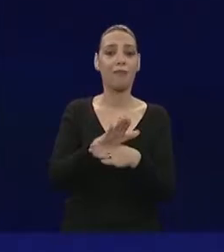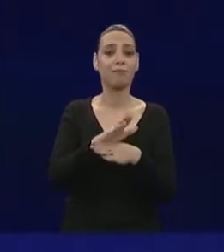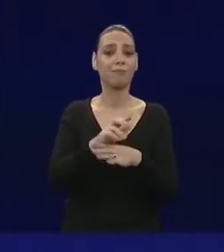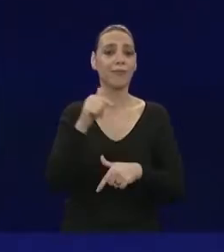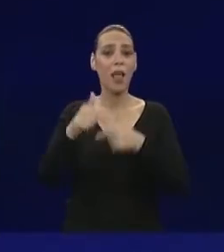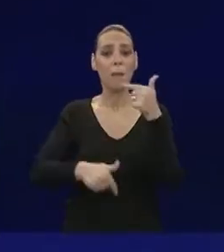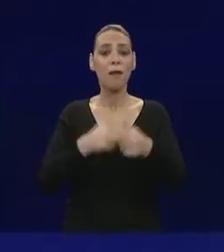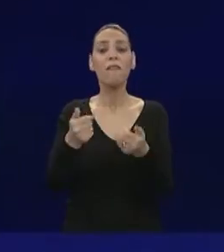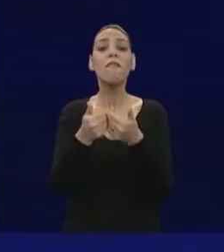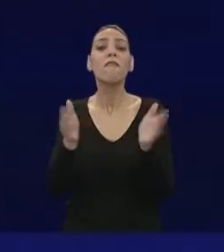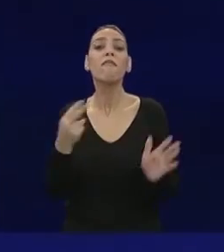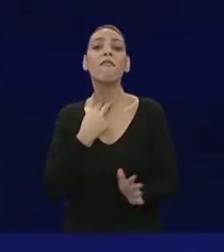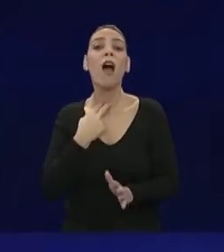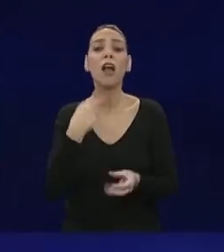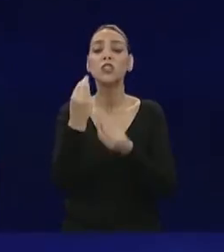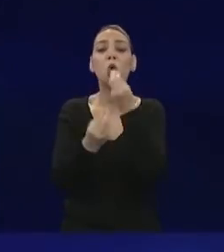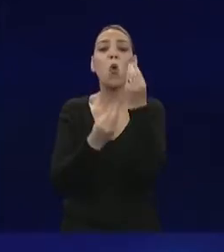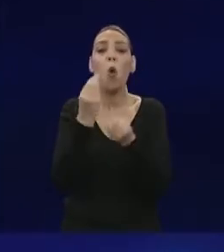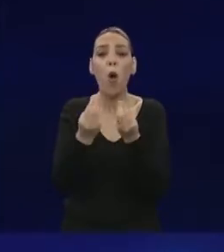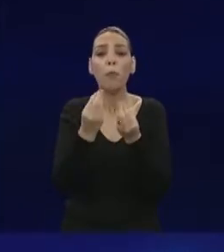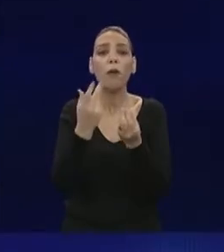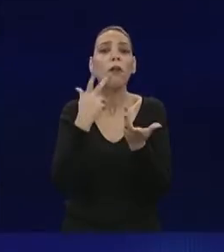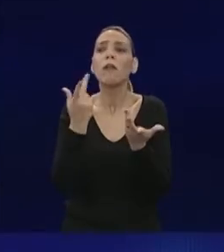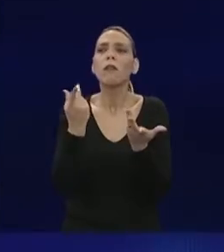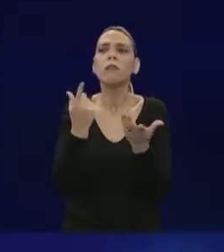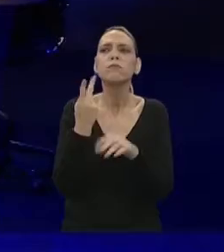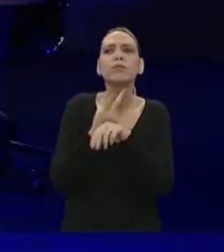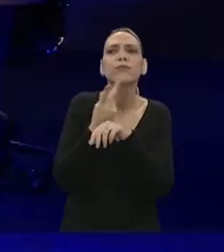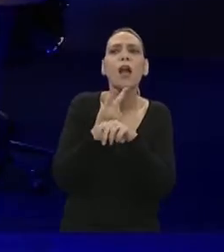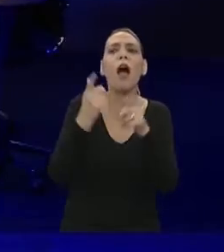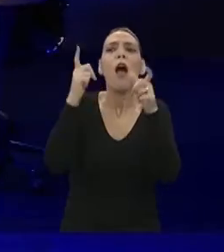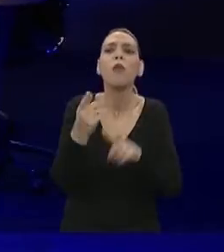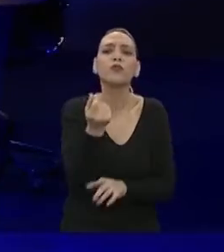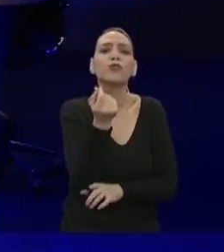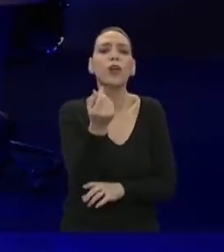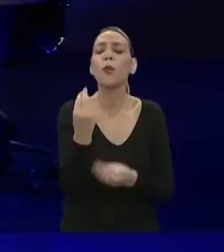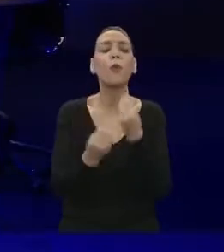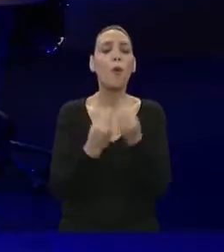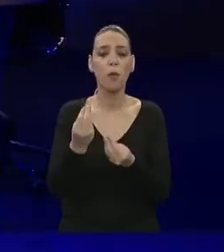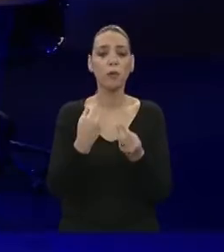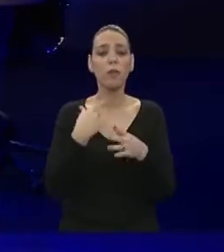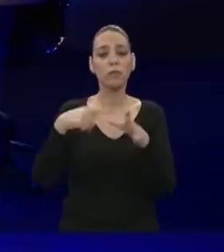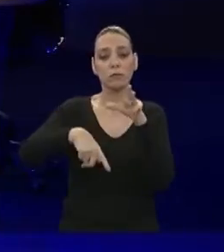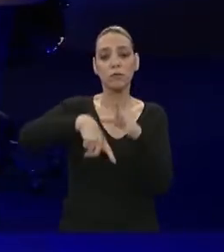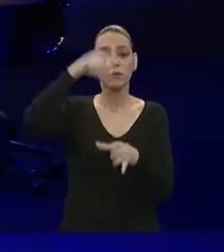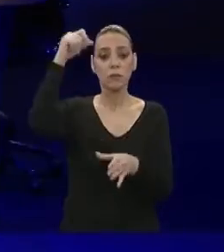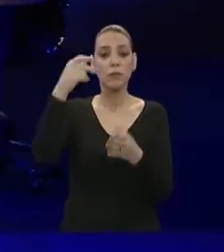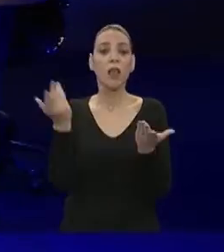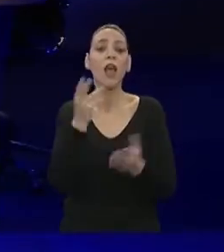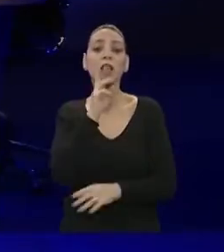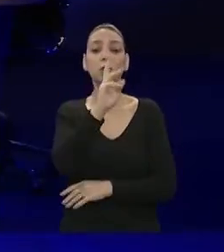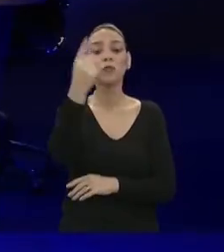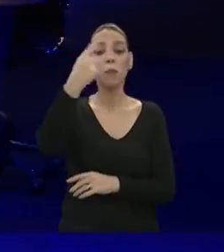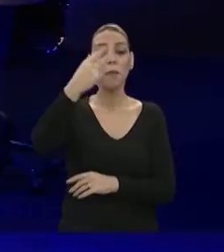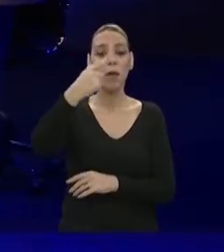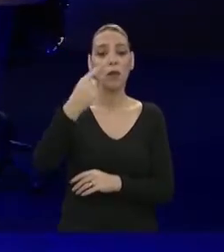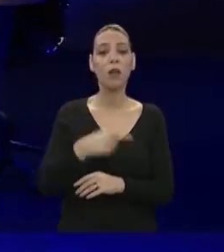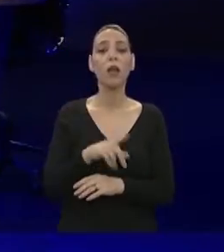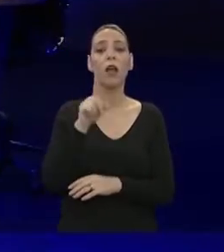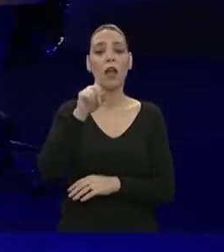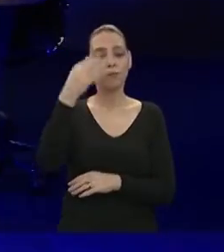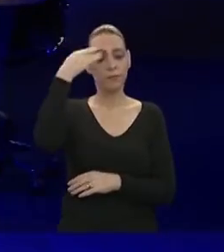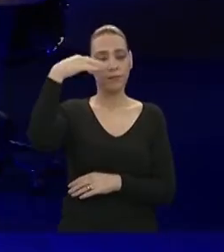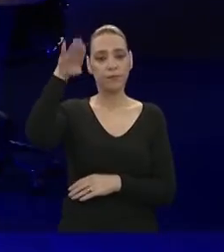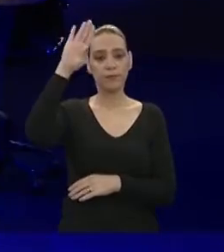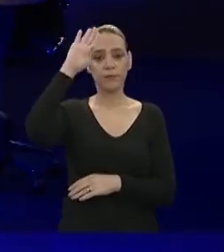abrir, como vai fazer e de onde vai sair o dinheiro? Pela ordem já sorteada, quem responde primeiro é o candidato Márcio